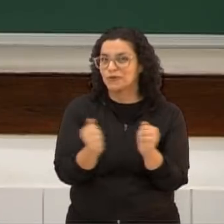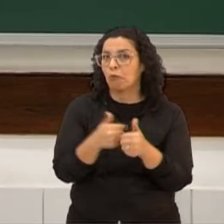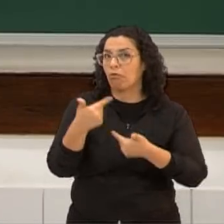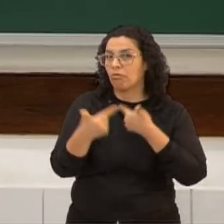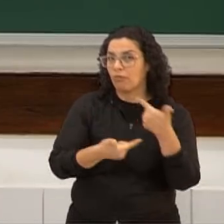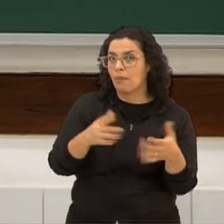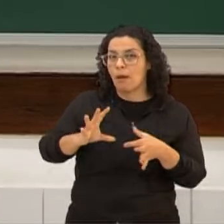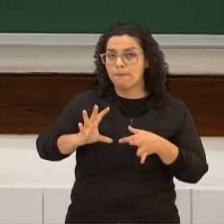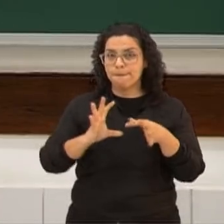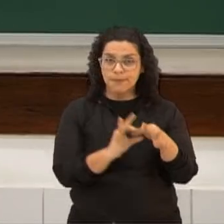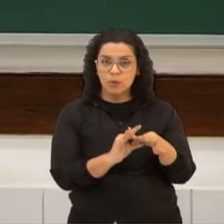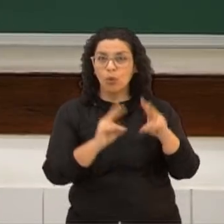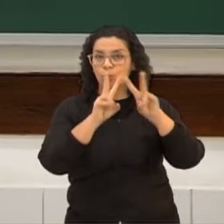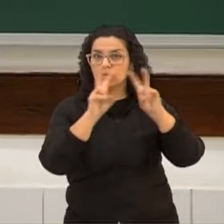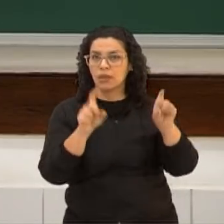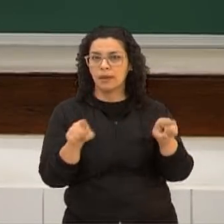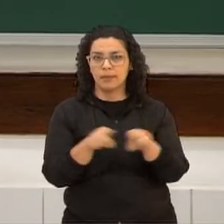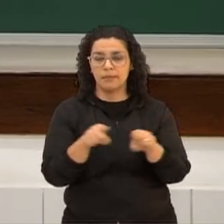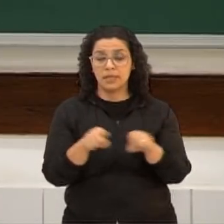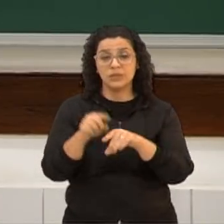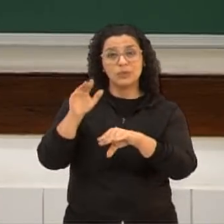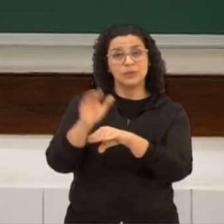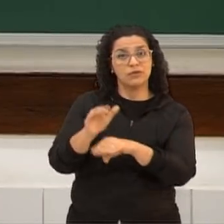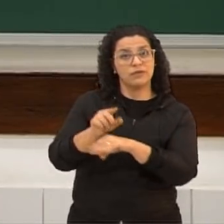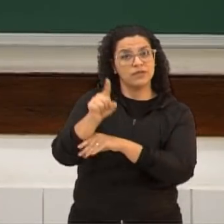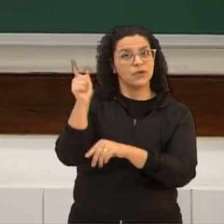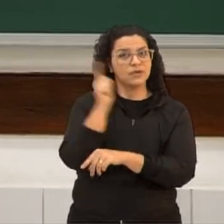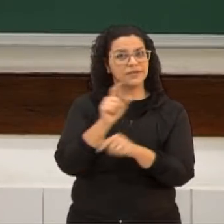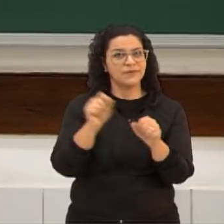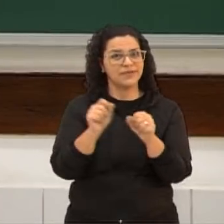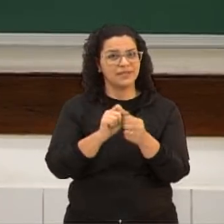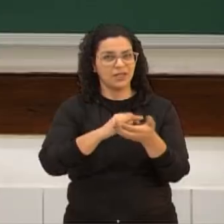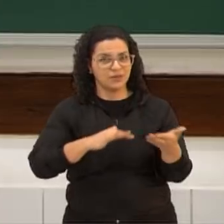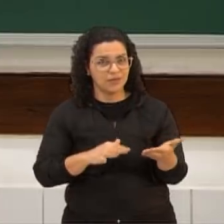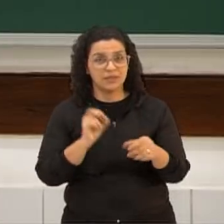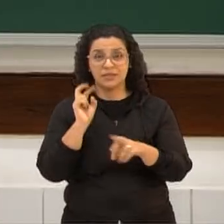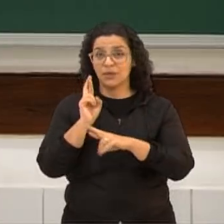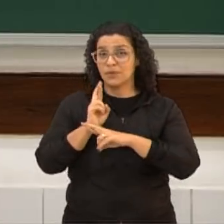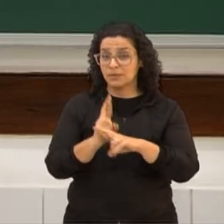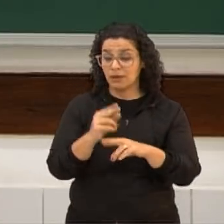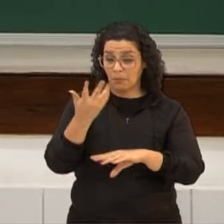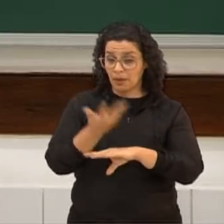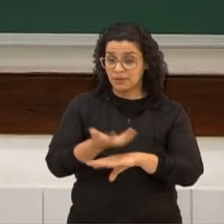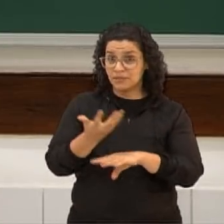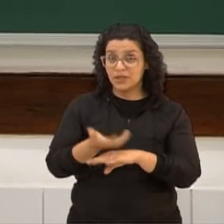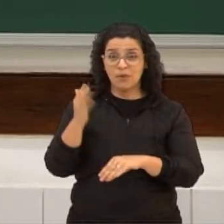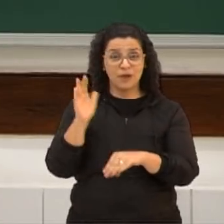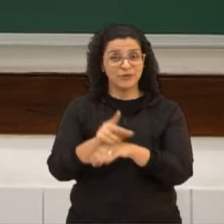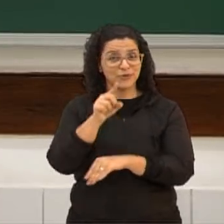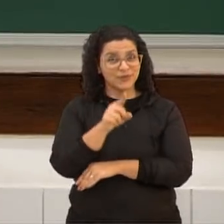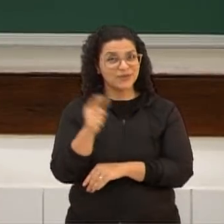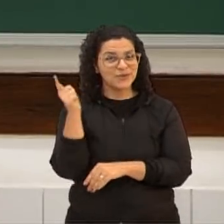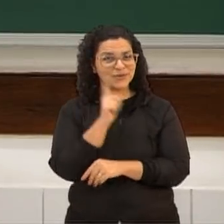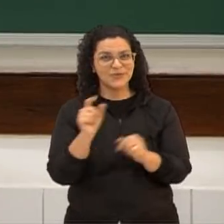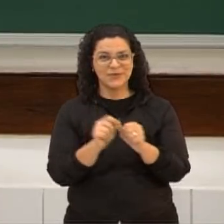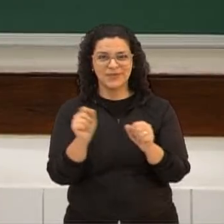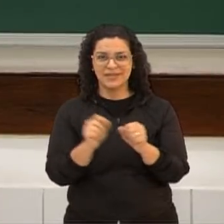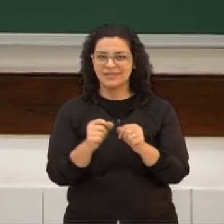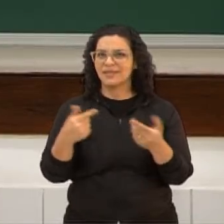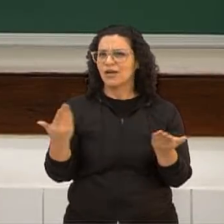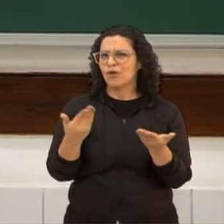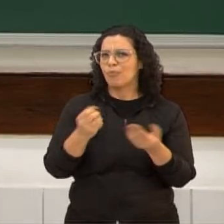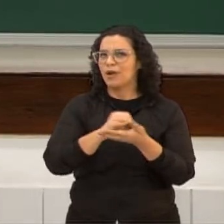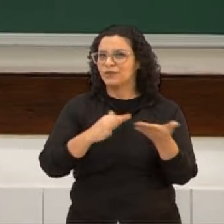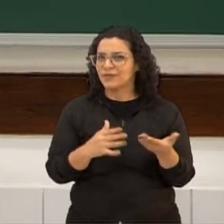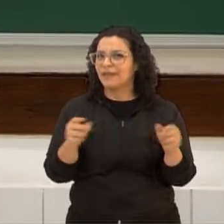estar conectadas com esse assunto para te ajudar a conseguir fazer o seu trabalho, tá bom? Eu espero que na minha disciplina eu tenha ajudado você a conseguir aí fazer